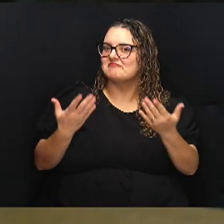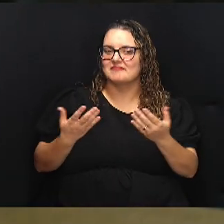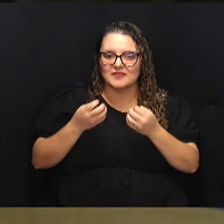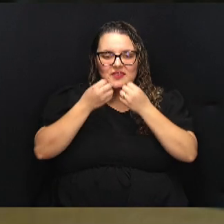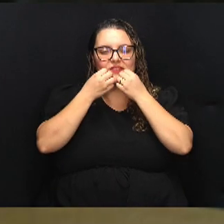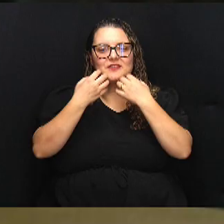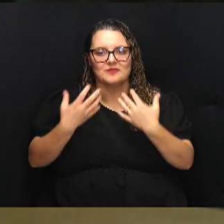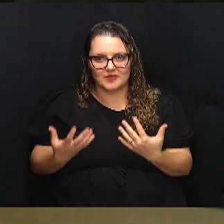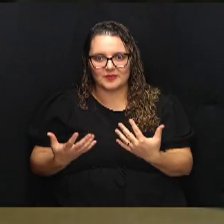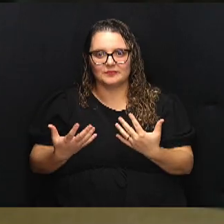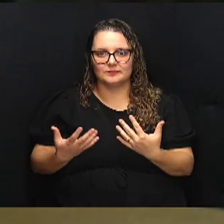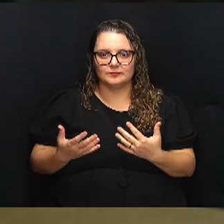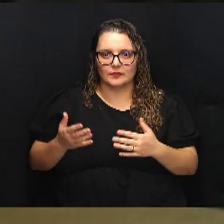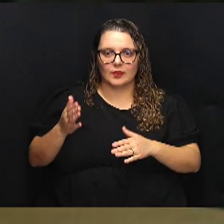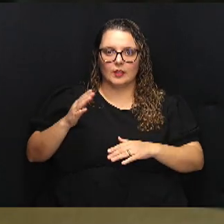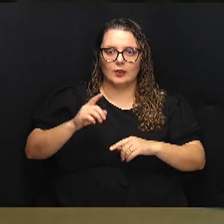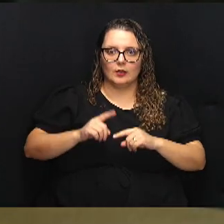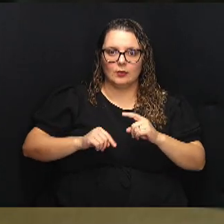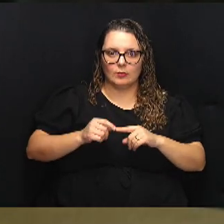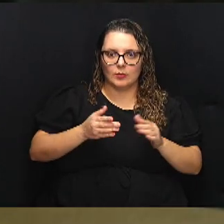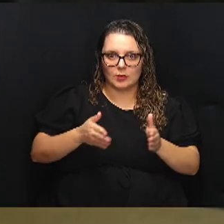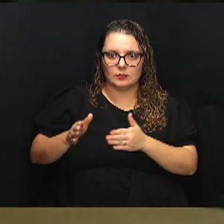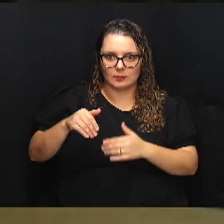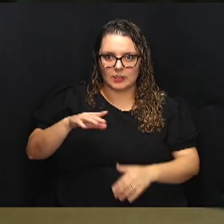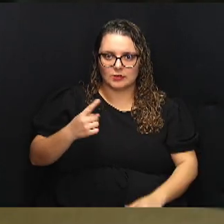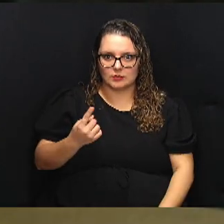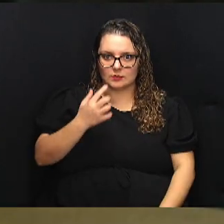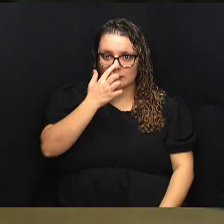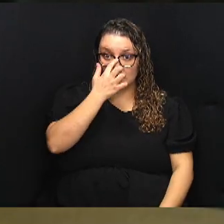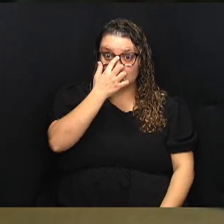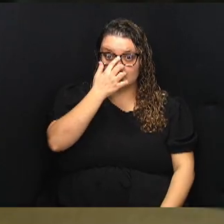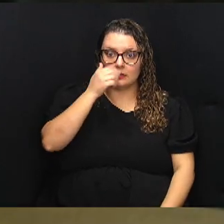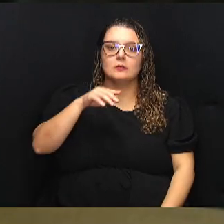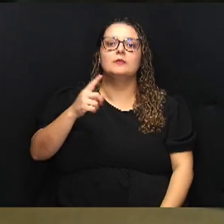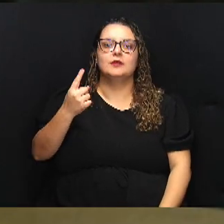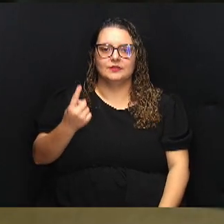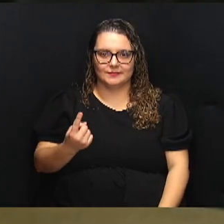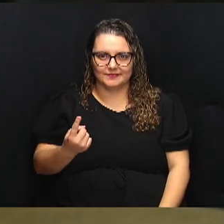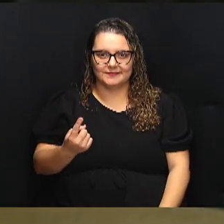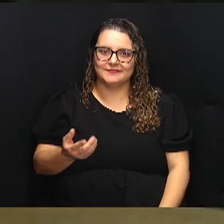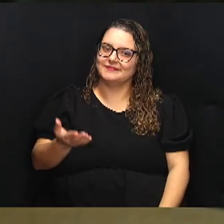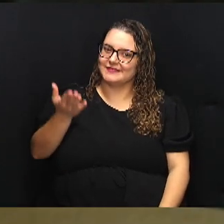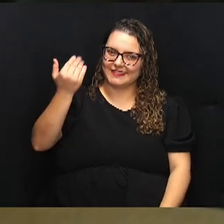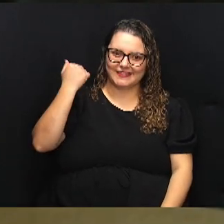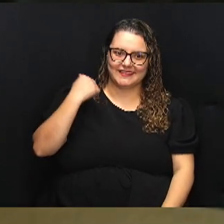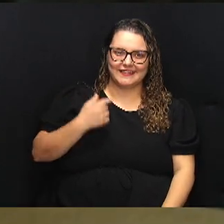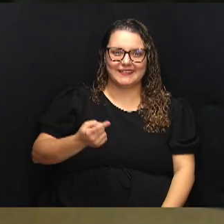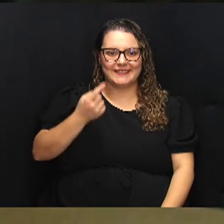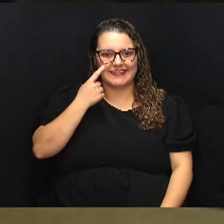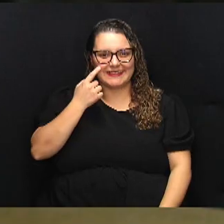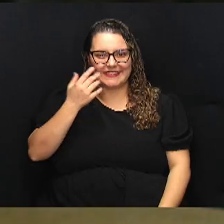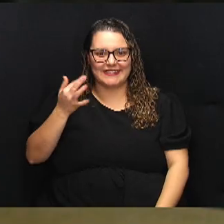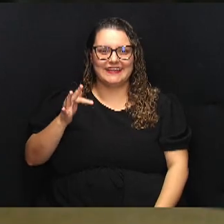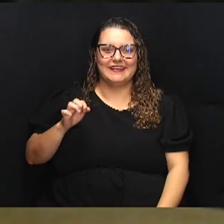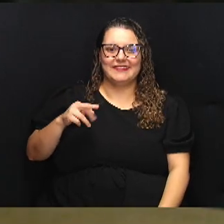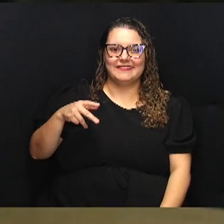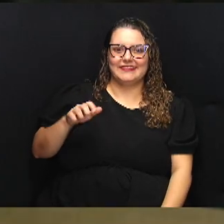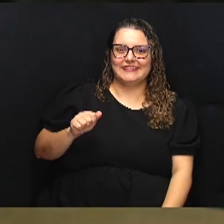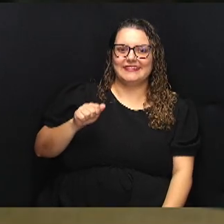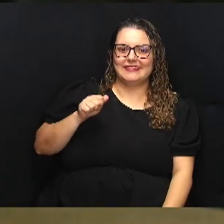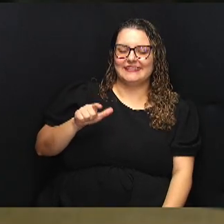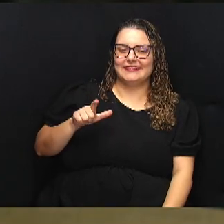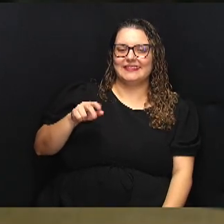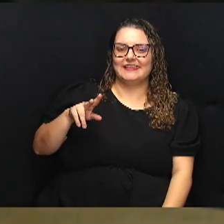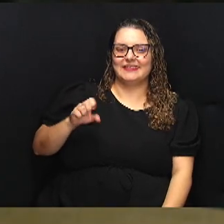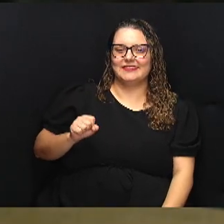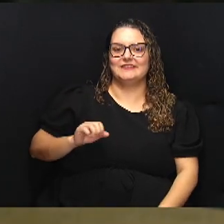bom. Ô, produção, mais uma? Oi? Mais uma? Então tá bom, aí ó, mais uma, então Bora, vamos vambora, lá, vamos embora, vamos. vamos